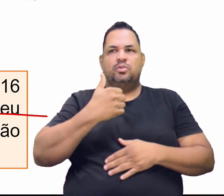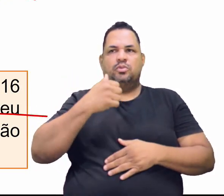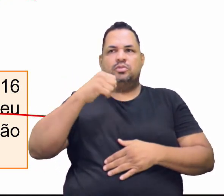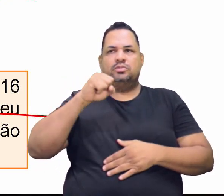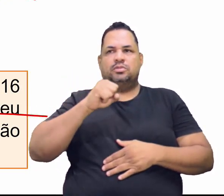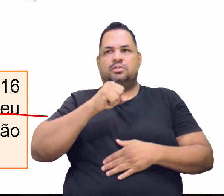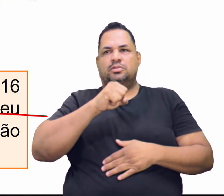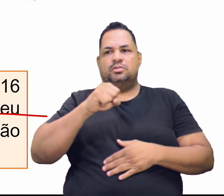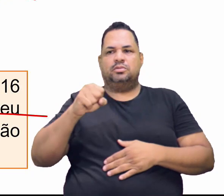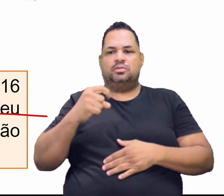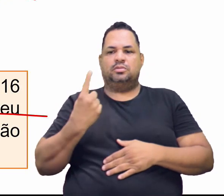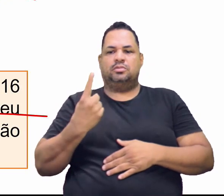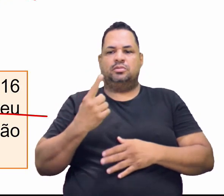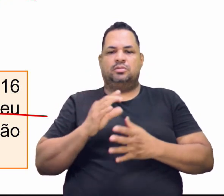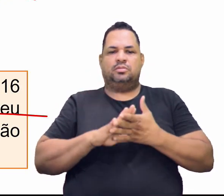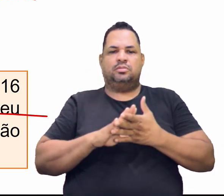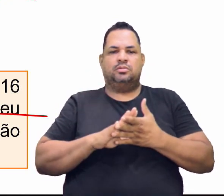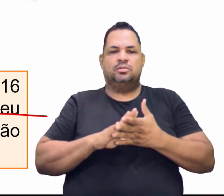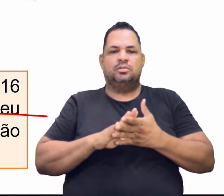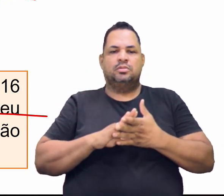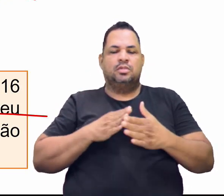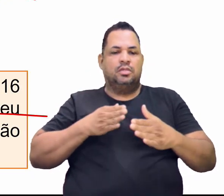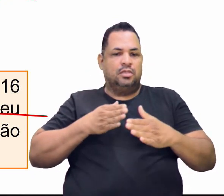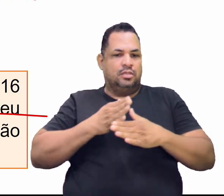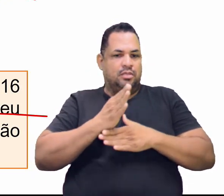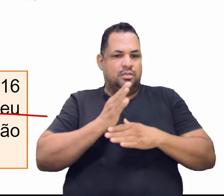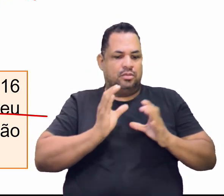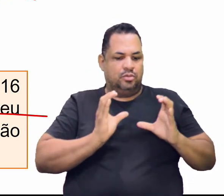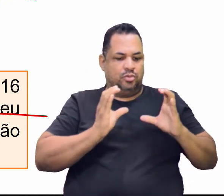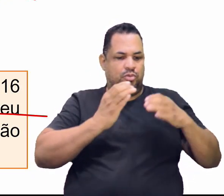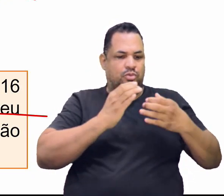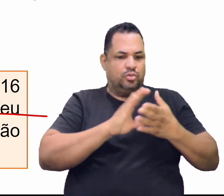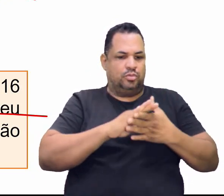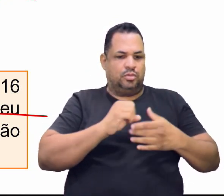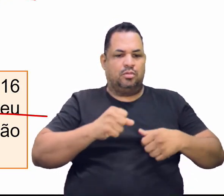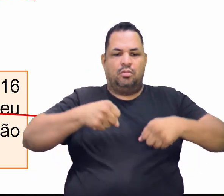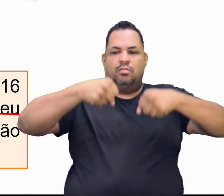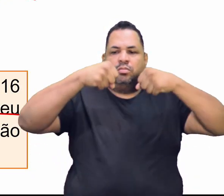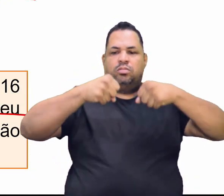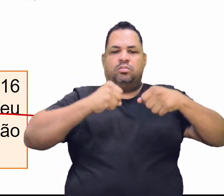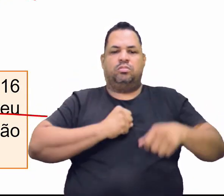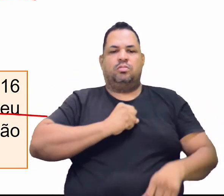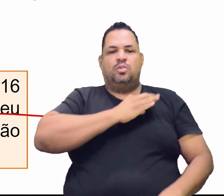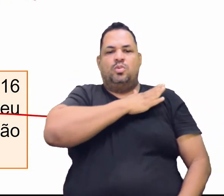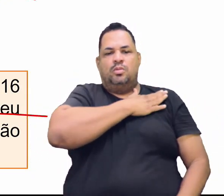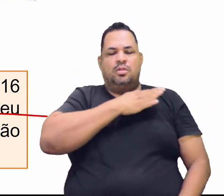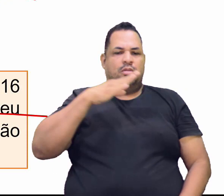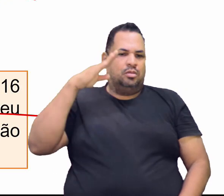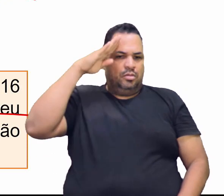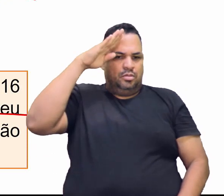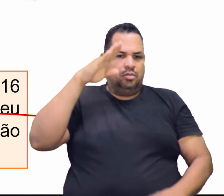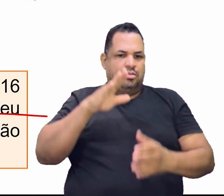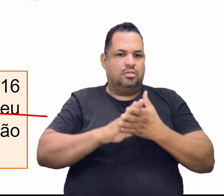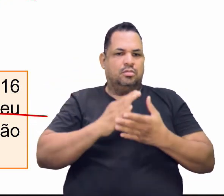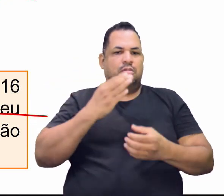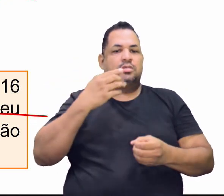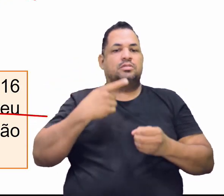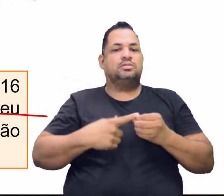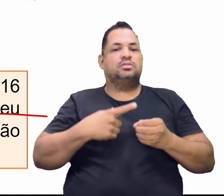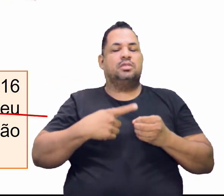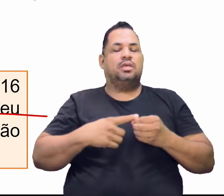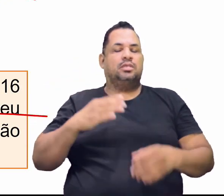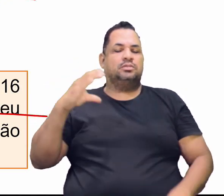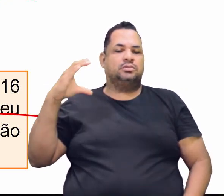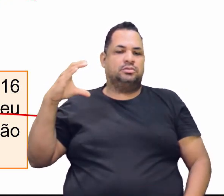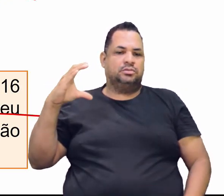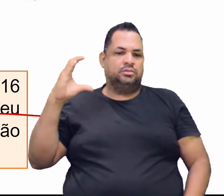1881, ele vai sentar a praça no 3º Regimento de Cavalaria, Miguel Couto, em Cuiabá.